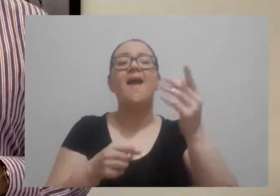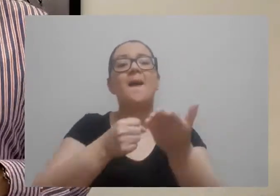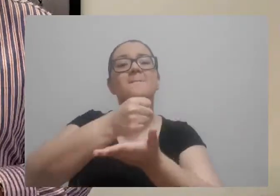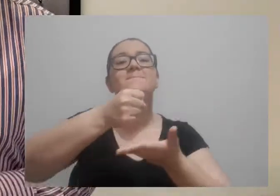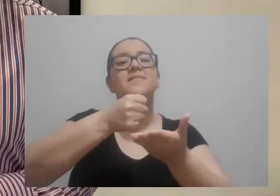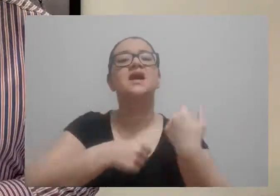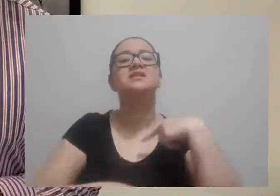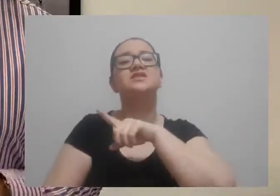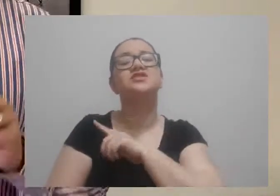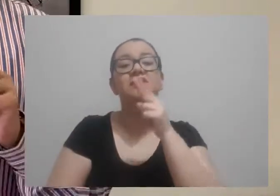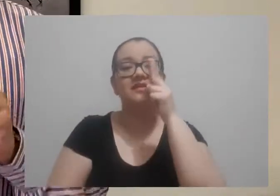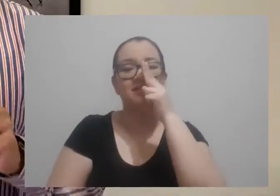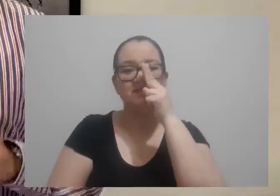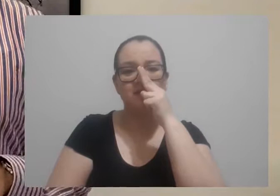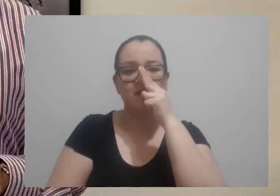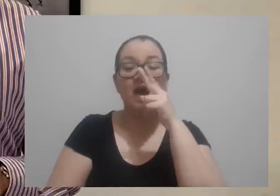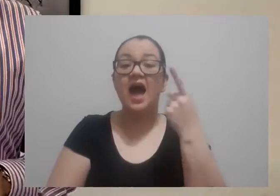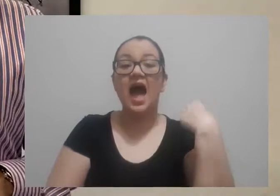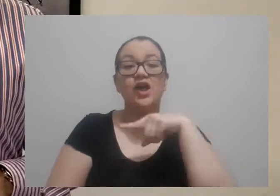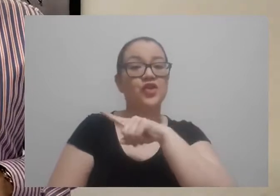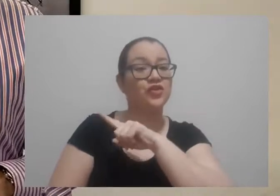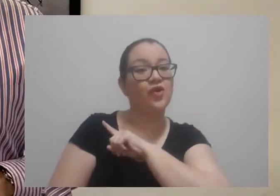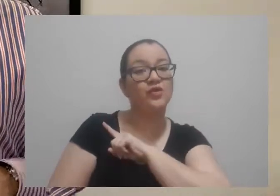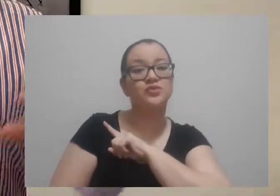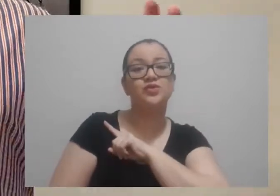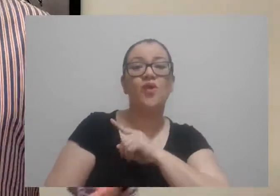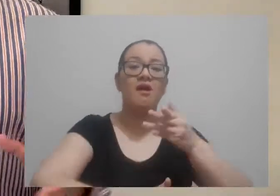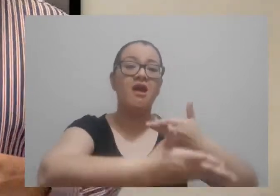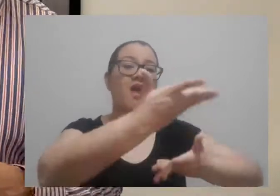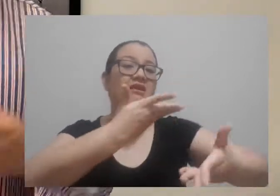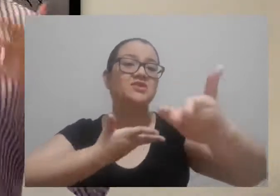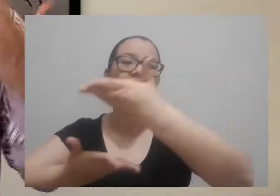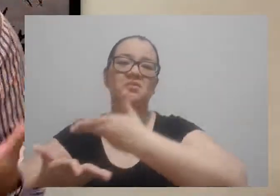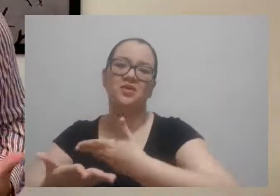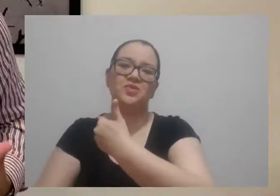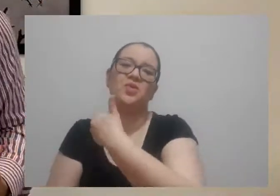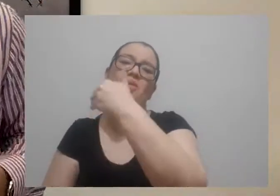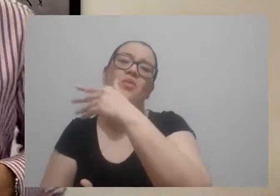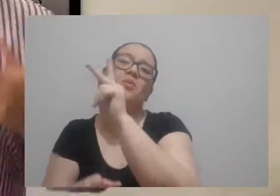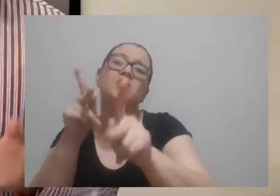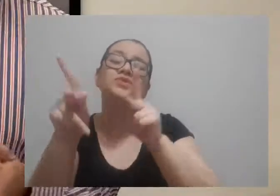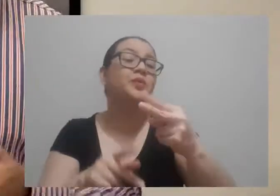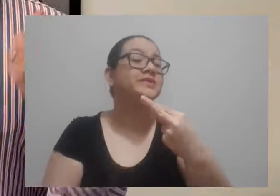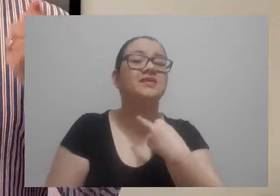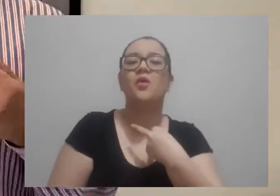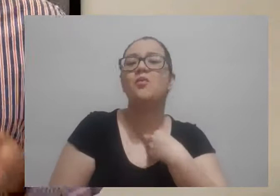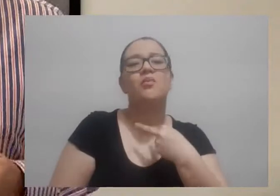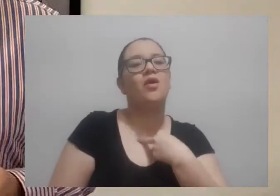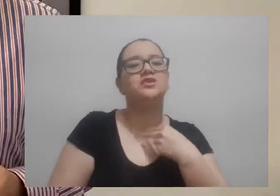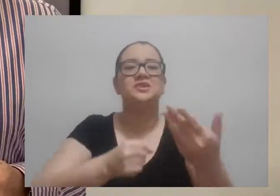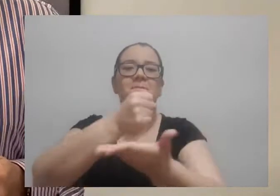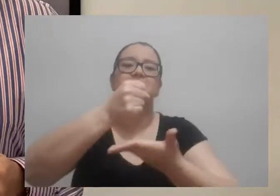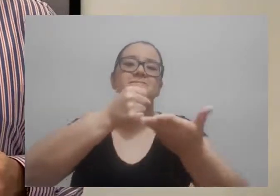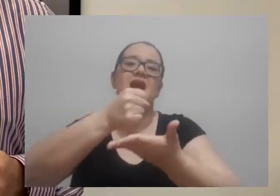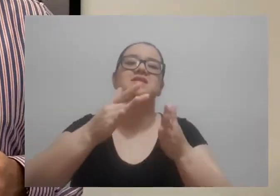a base para o seu relacionamento com o próximo. Esteja preparado para tomar uma posição modesta de servo